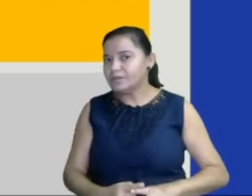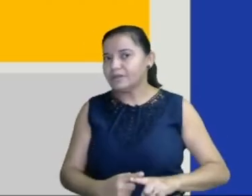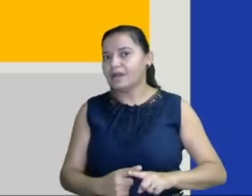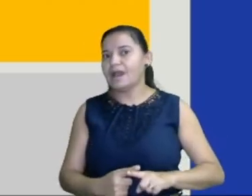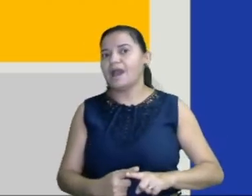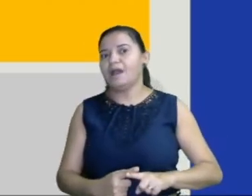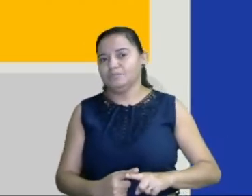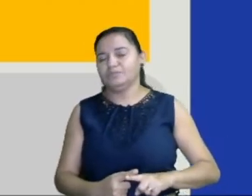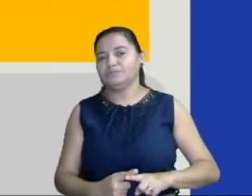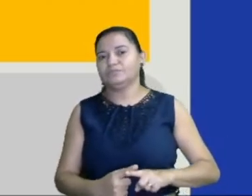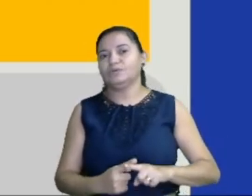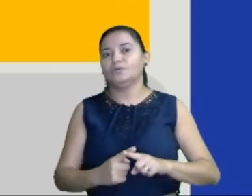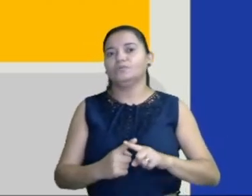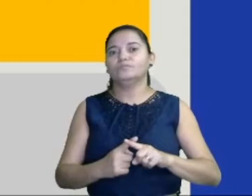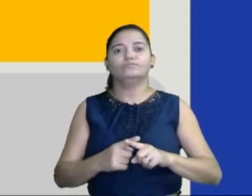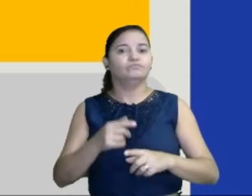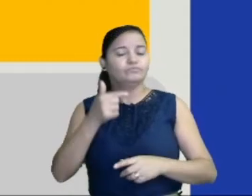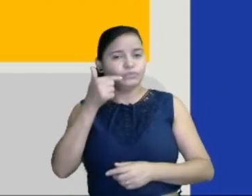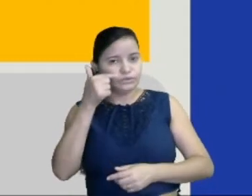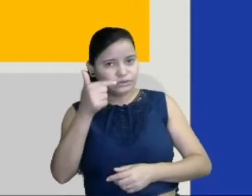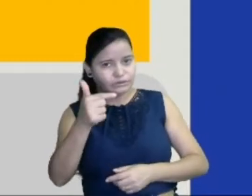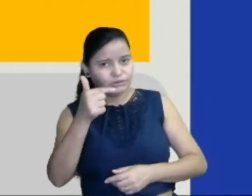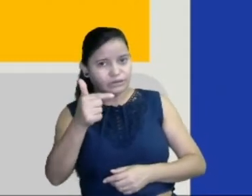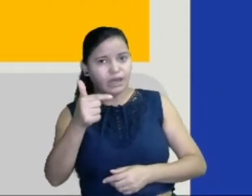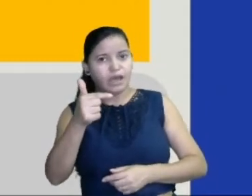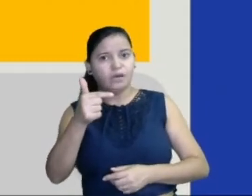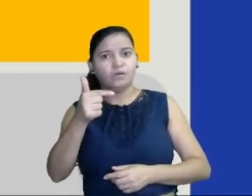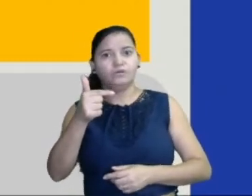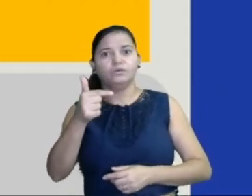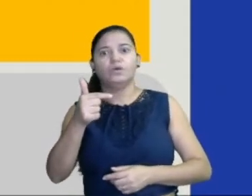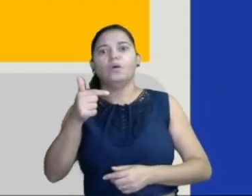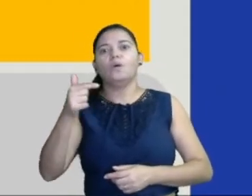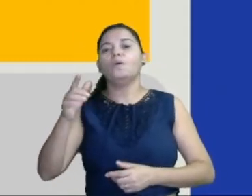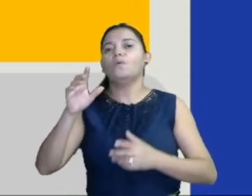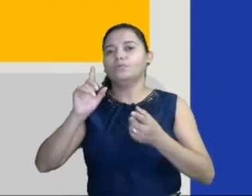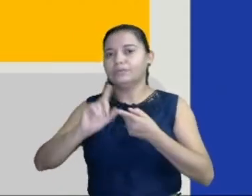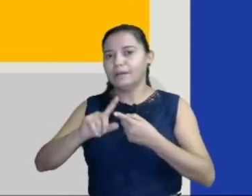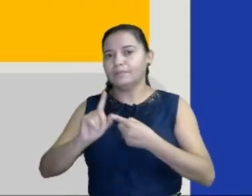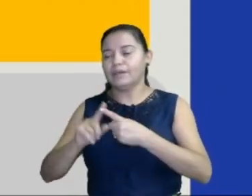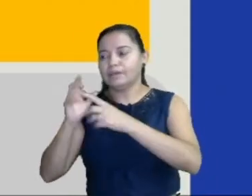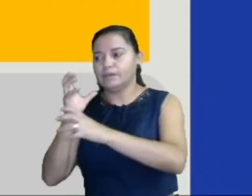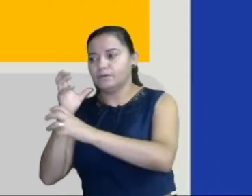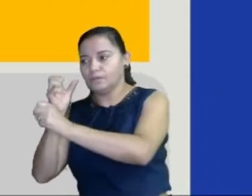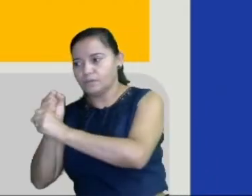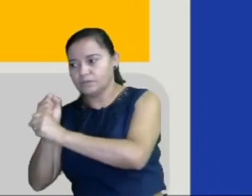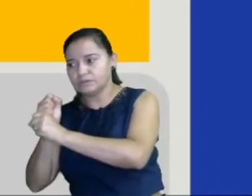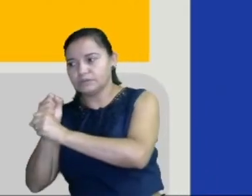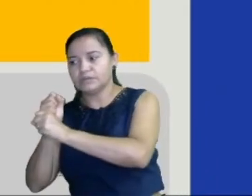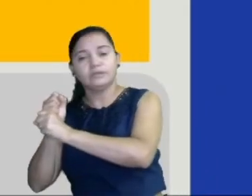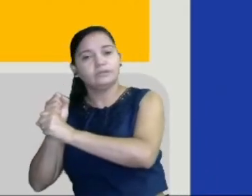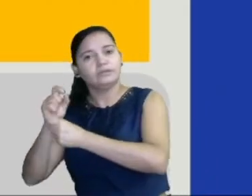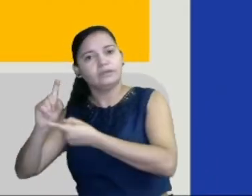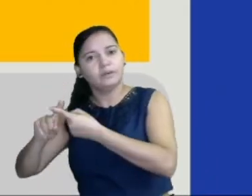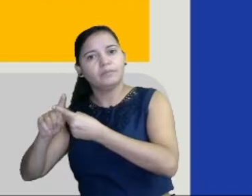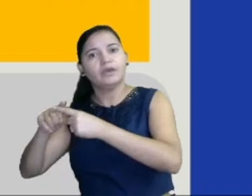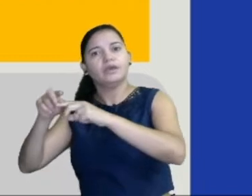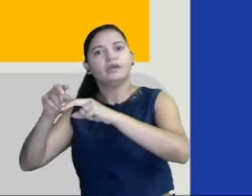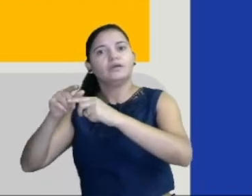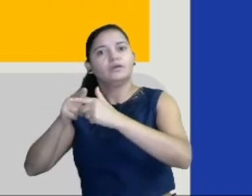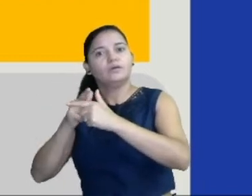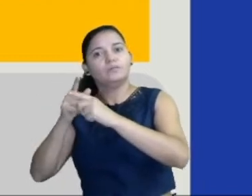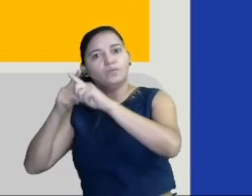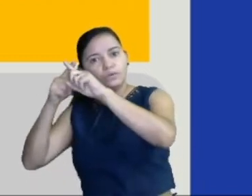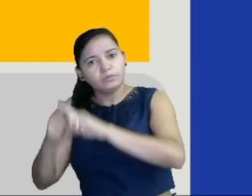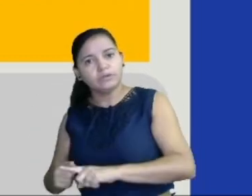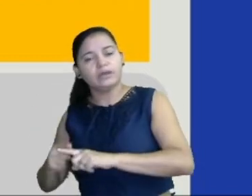por dois o quociente também será x 2 Beleza então a gente percebe o que que